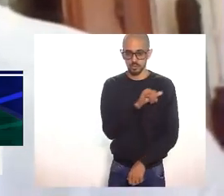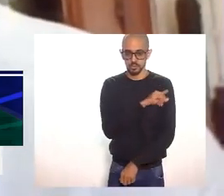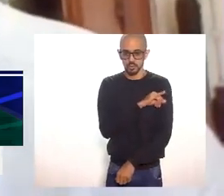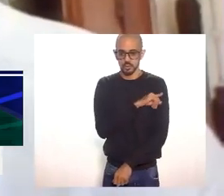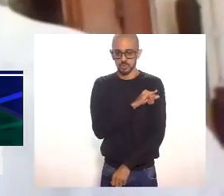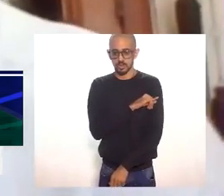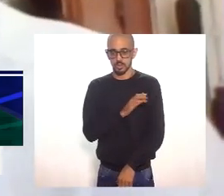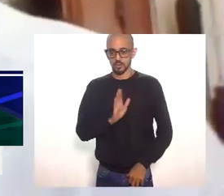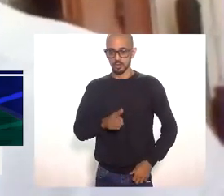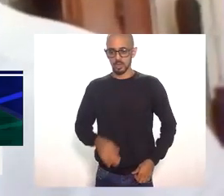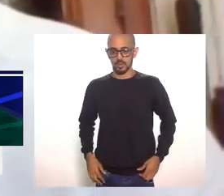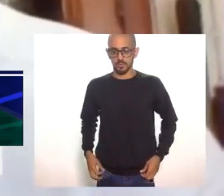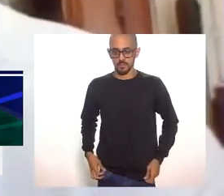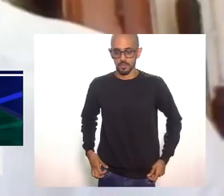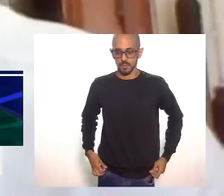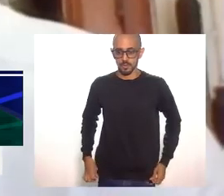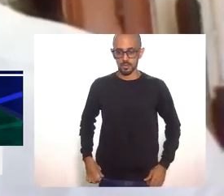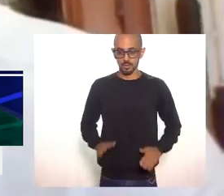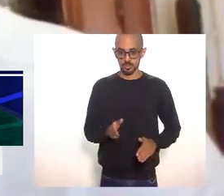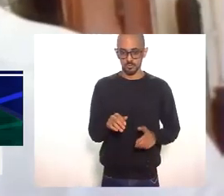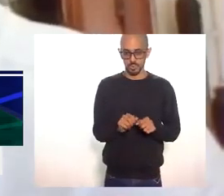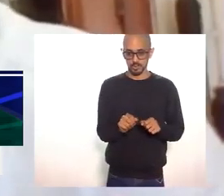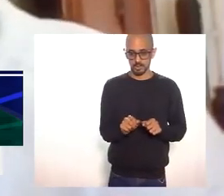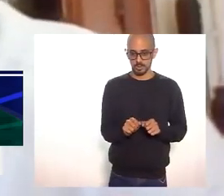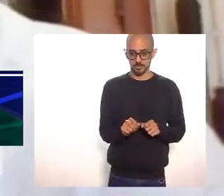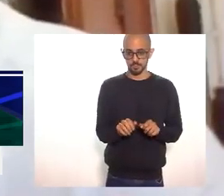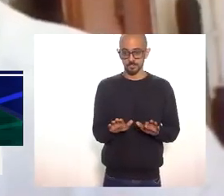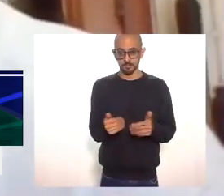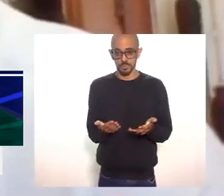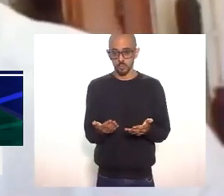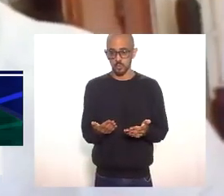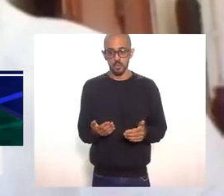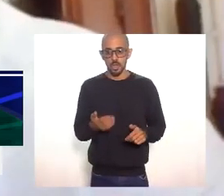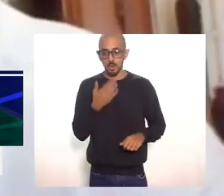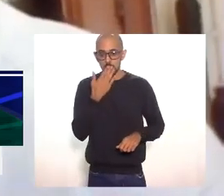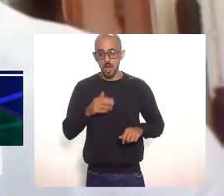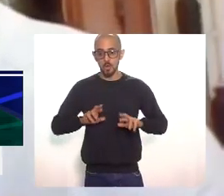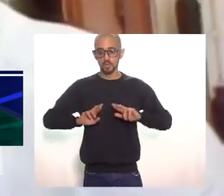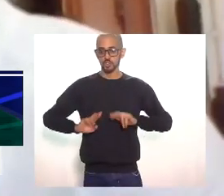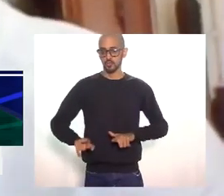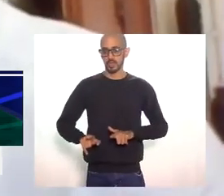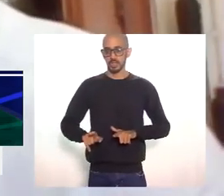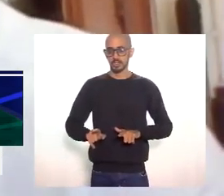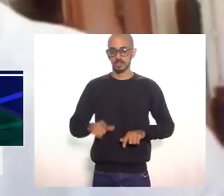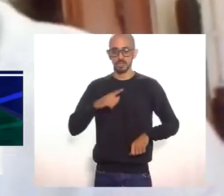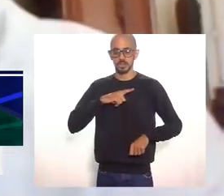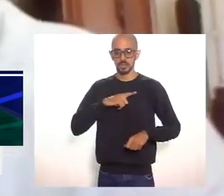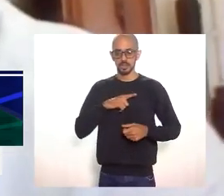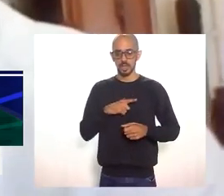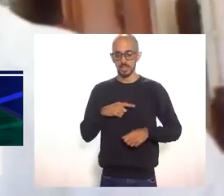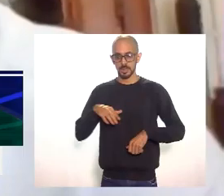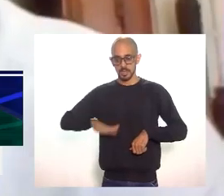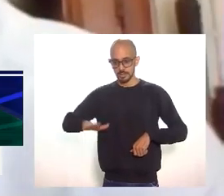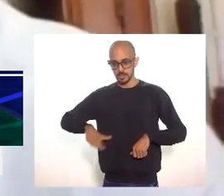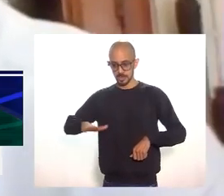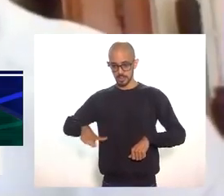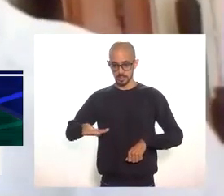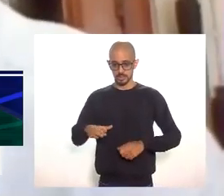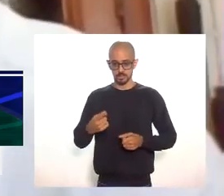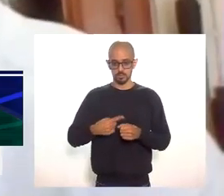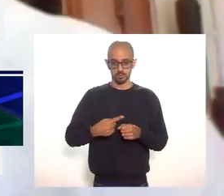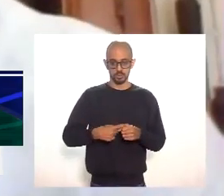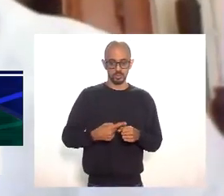crianças vão ser simplesmente... qual é a diferença que tem das crianças do município para as crianças que estudam nas